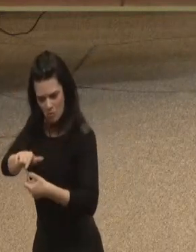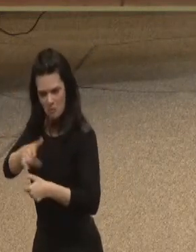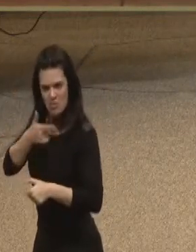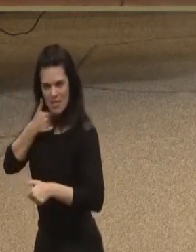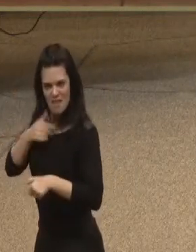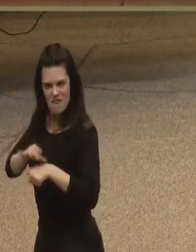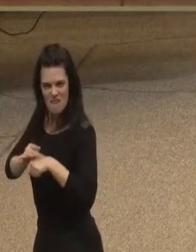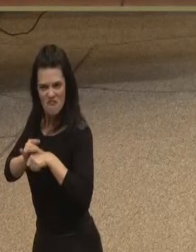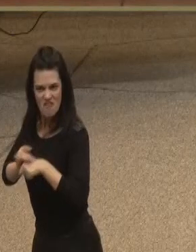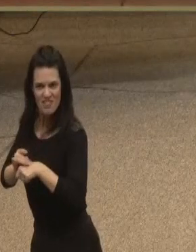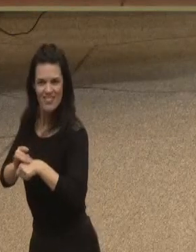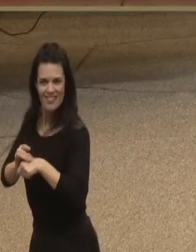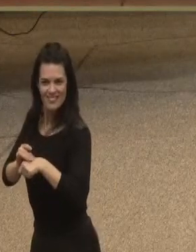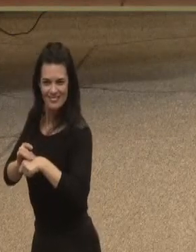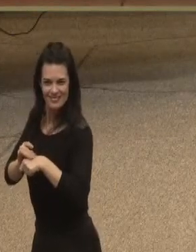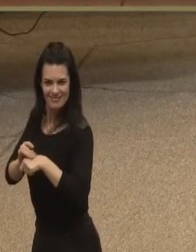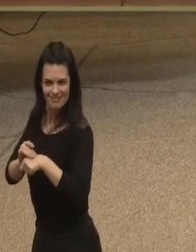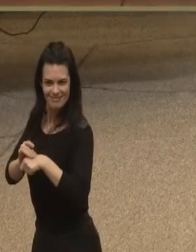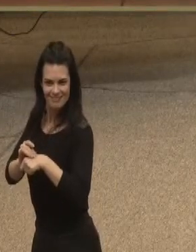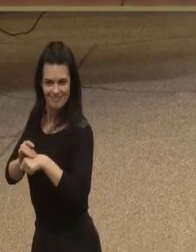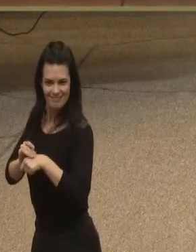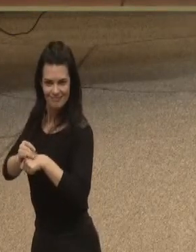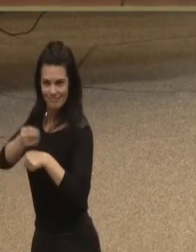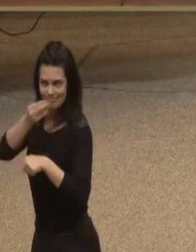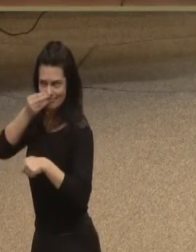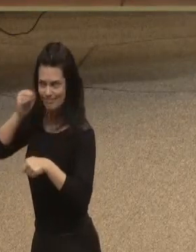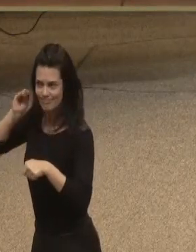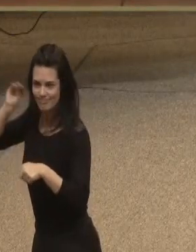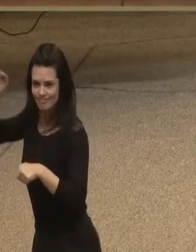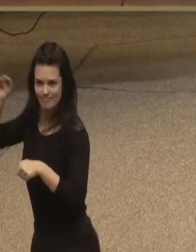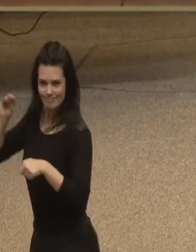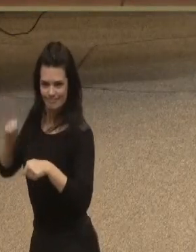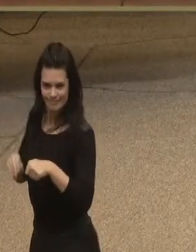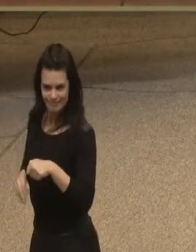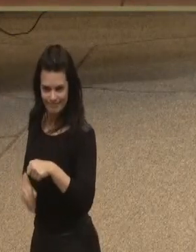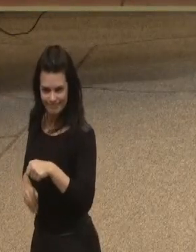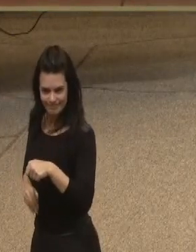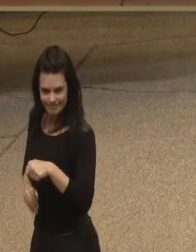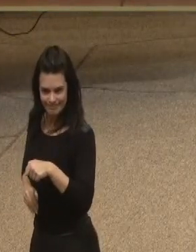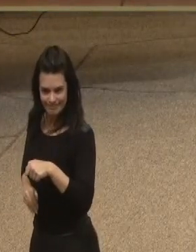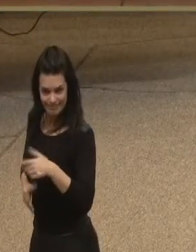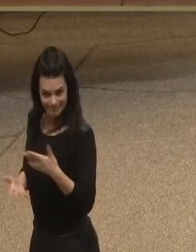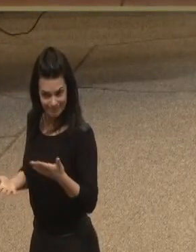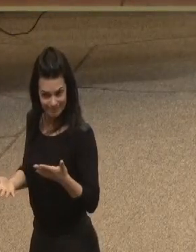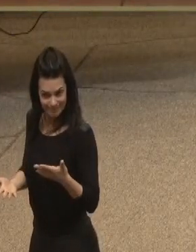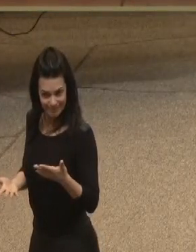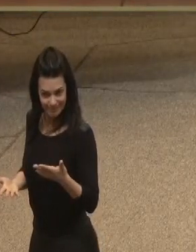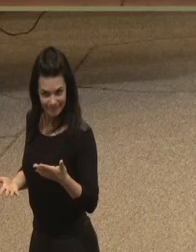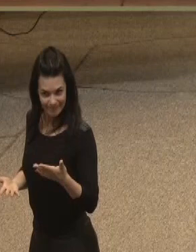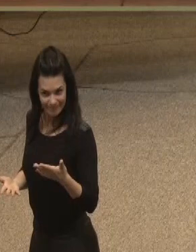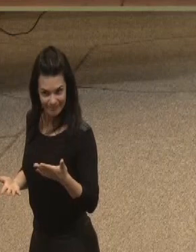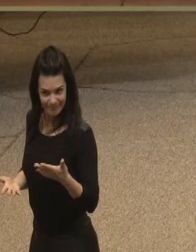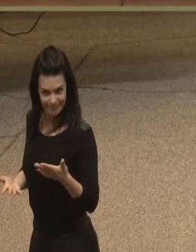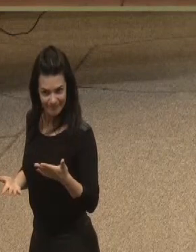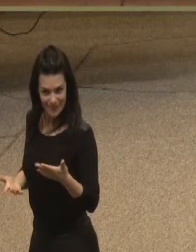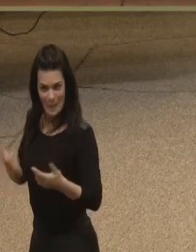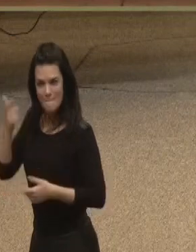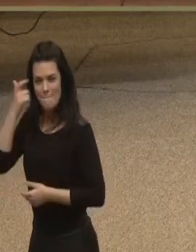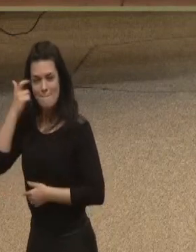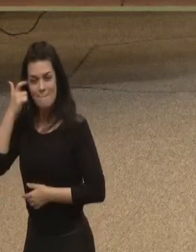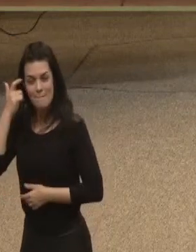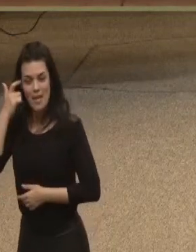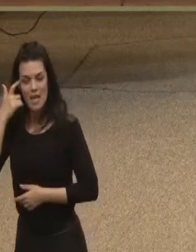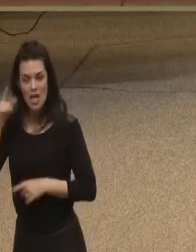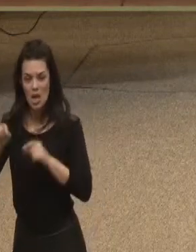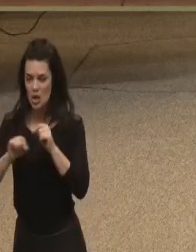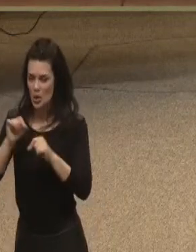amor e o agir de Deus aos nossos dias que passamos aqui nessa terra. Achamos que a bênção do Senhor se traduz e precisa